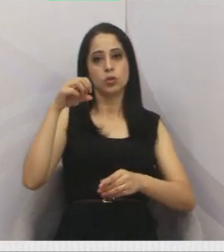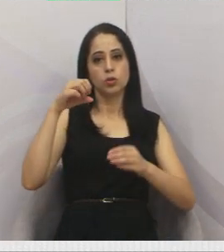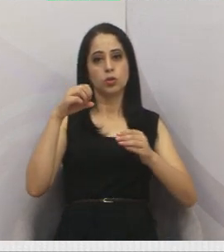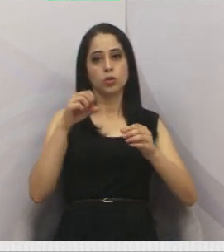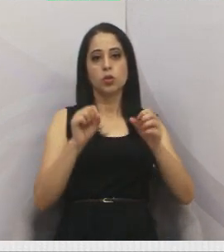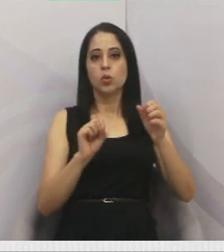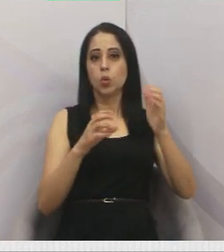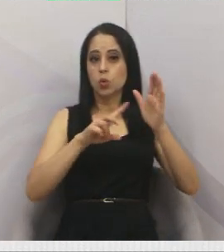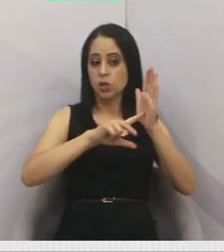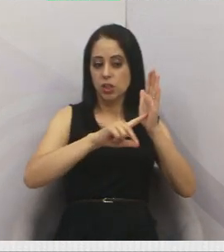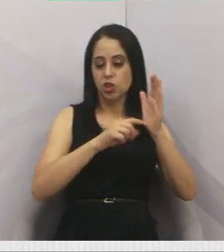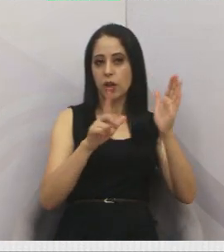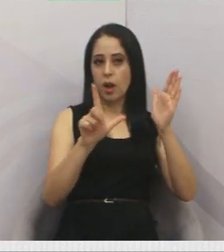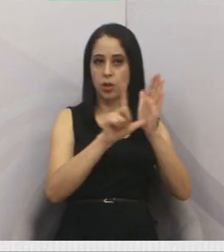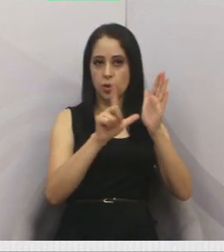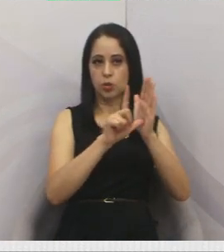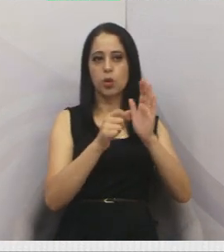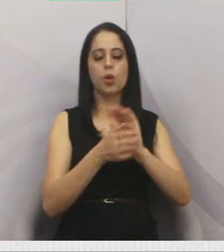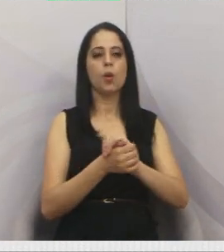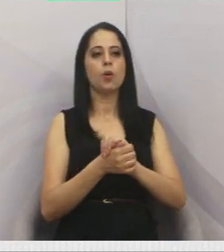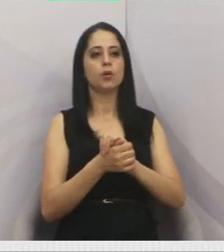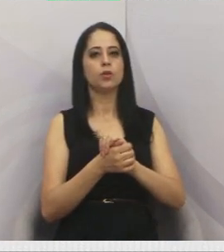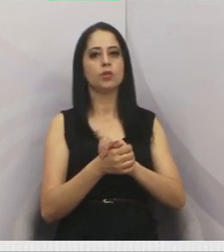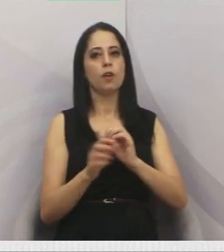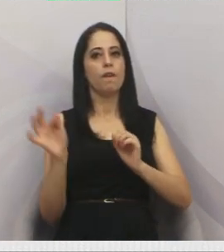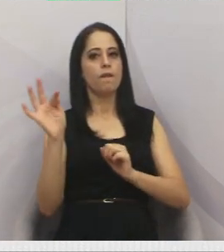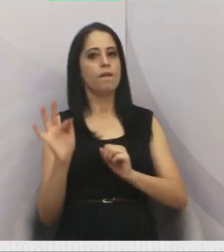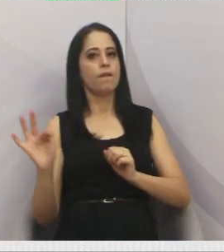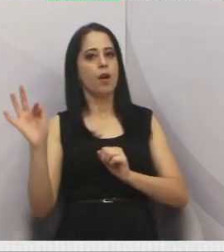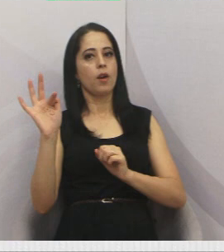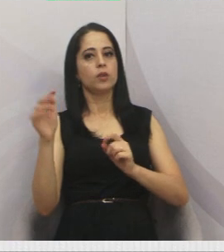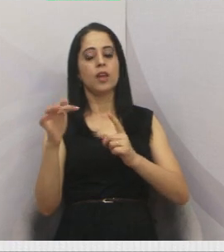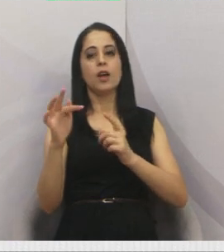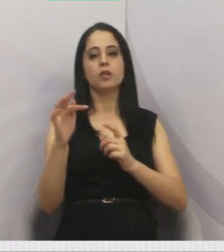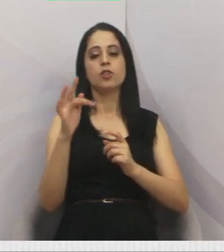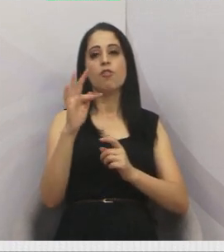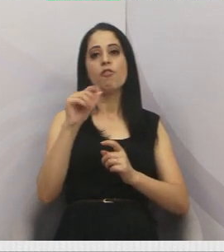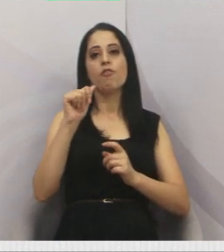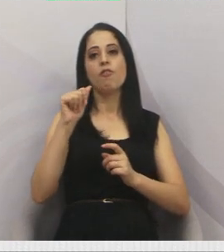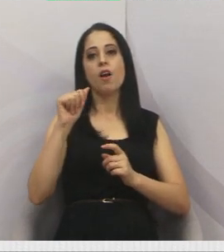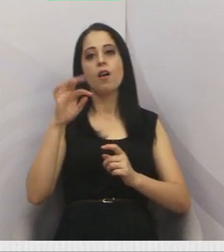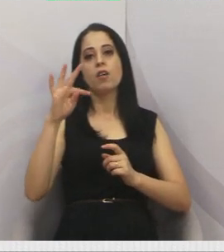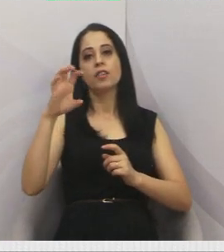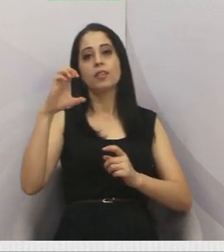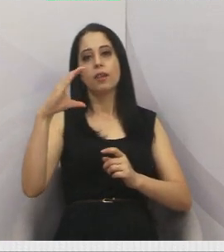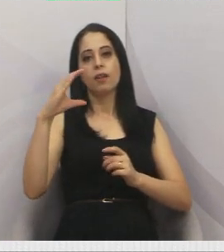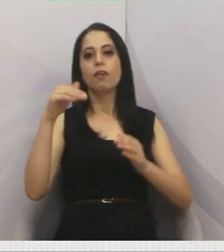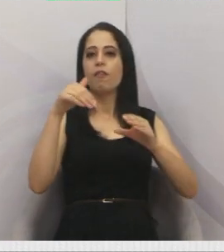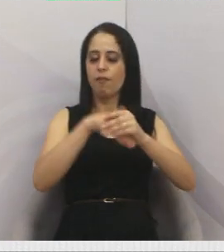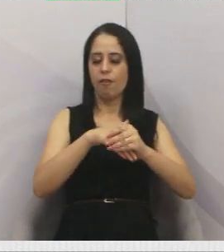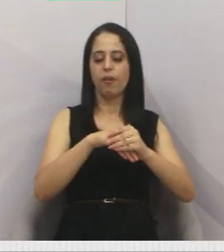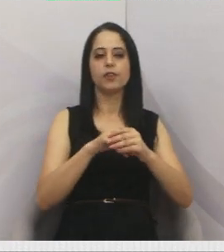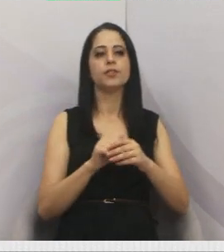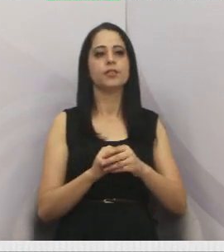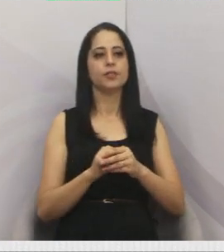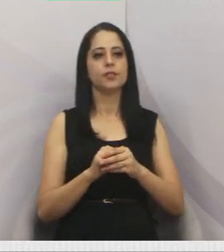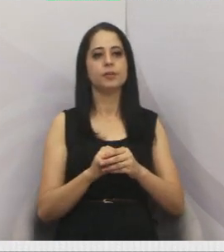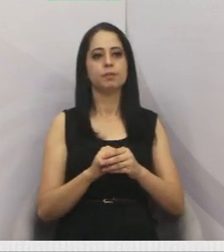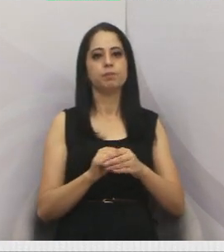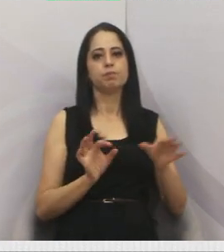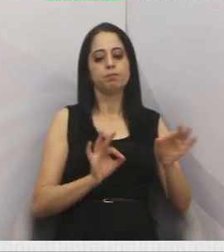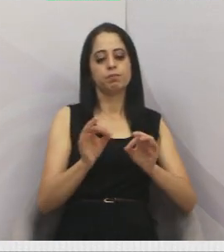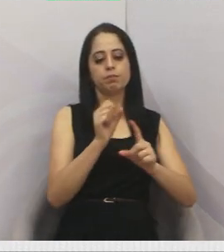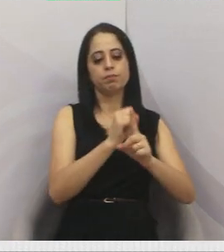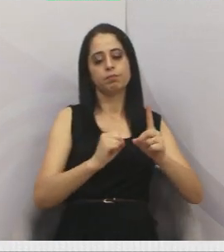Jacareí. Segmento Entidades Acadêmicas. Um voto para FATEC Jacareí. E segmento Organização da Sociedade